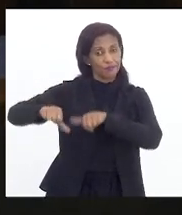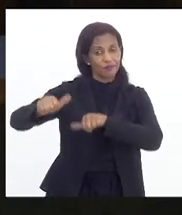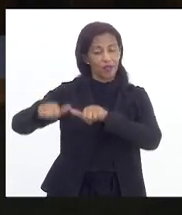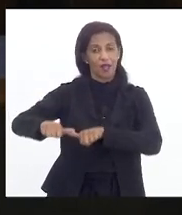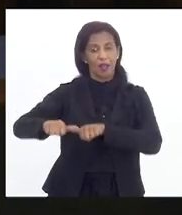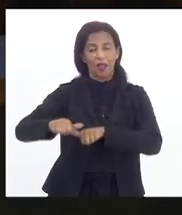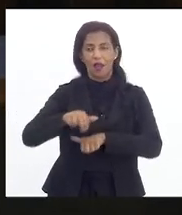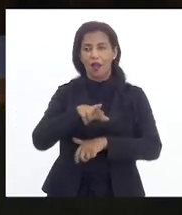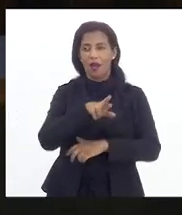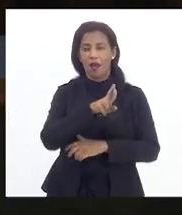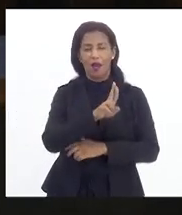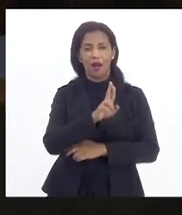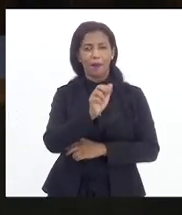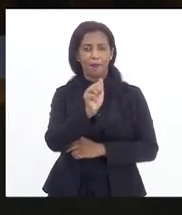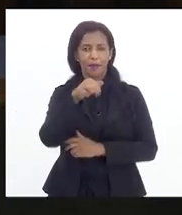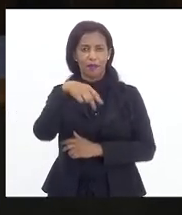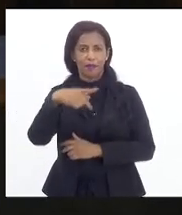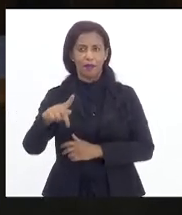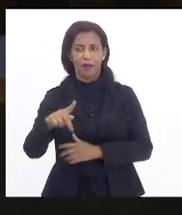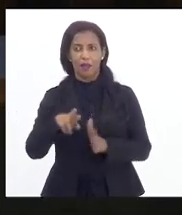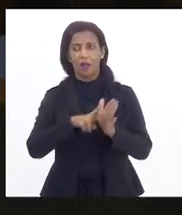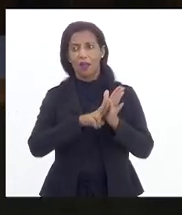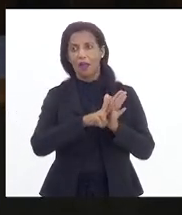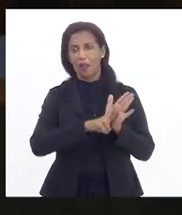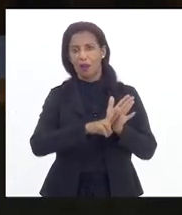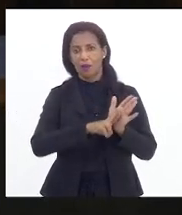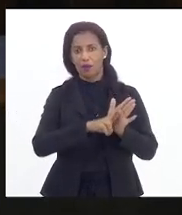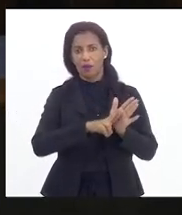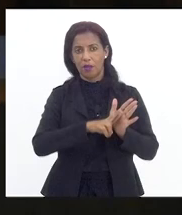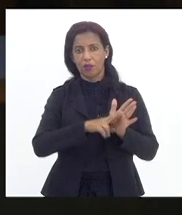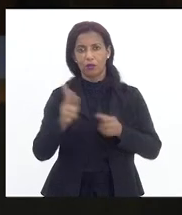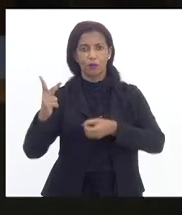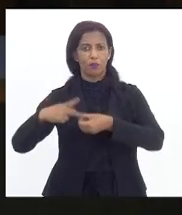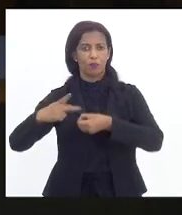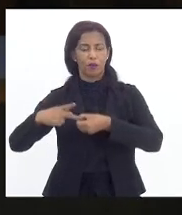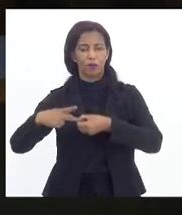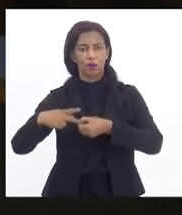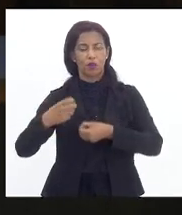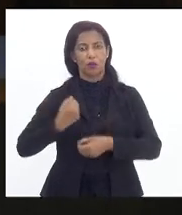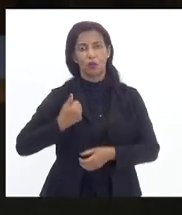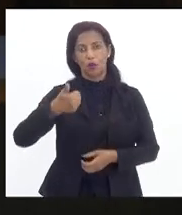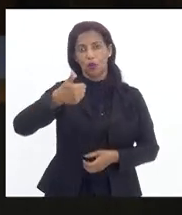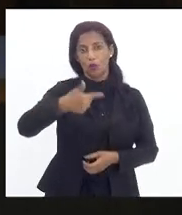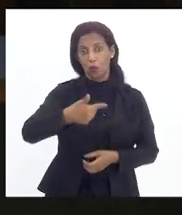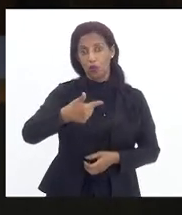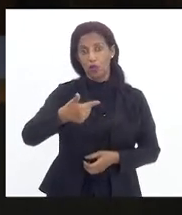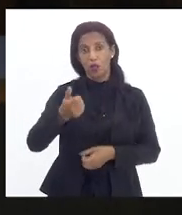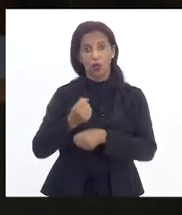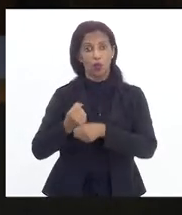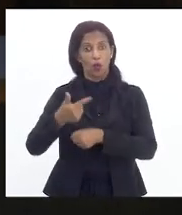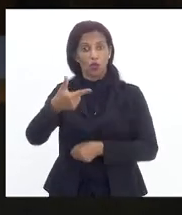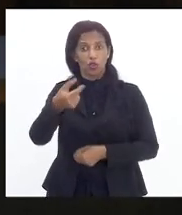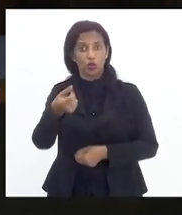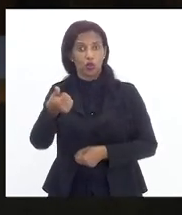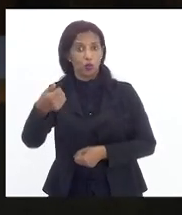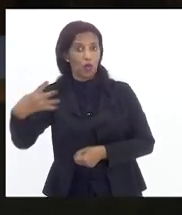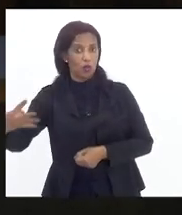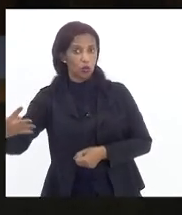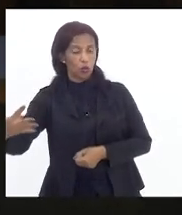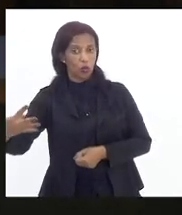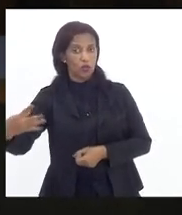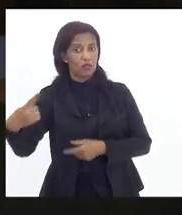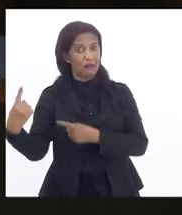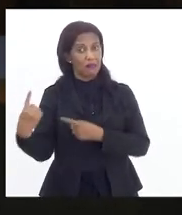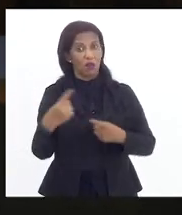12 de 2014 Ramp é o regulamento da Agência Nacional de petróleo número 12 e 14 que ela está prejudicando